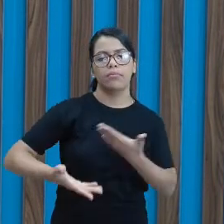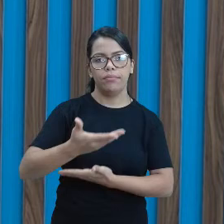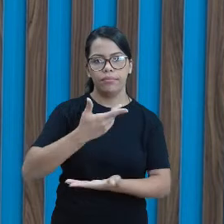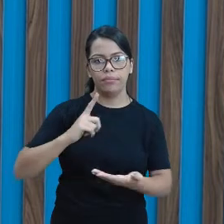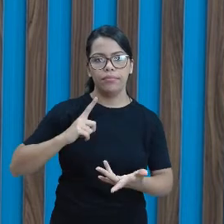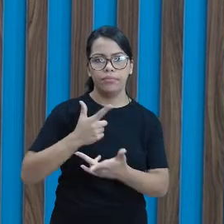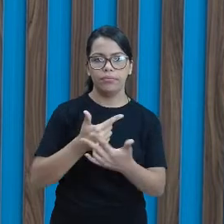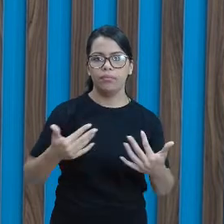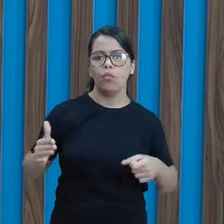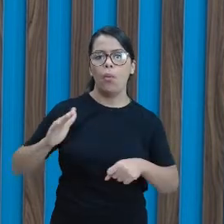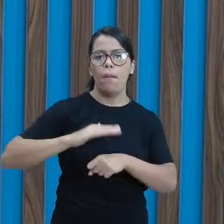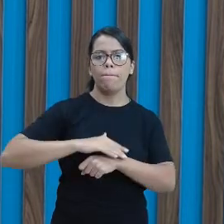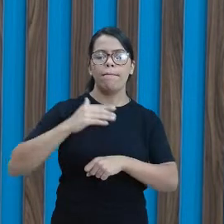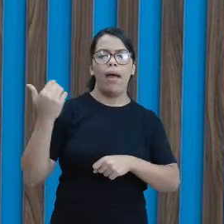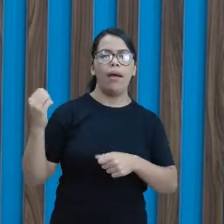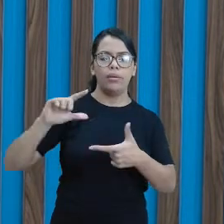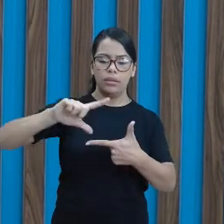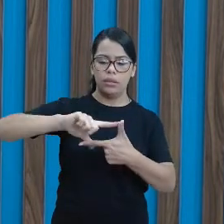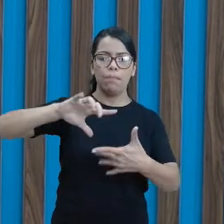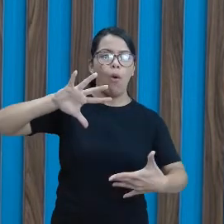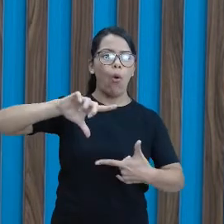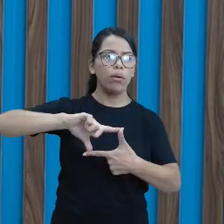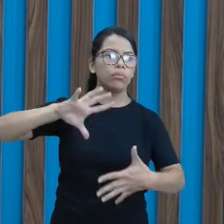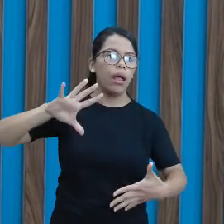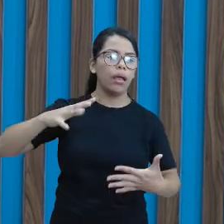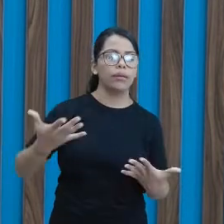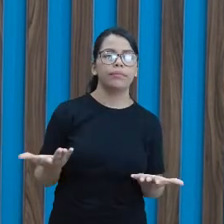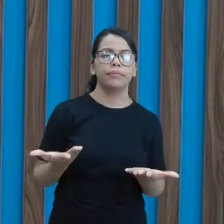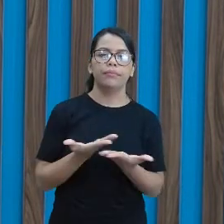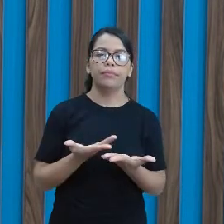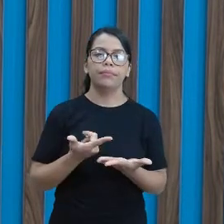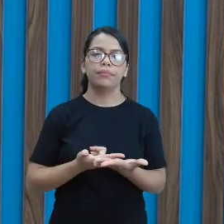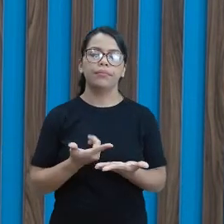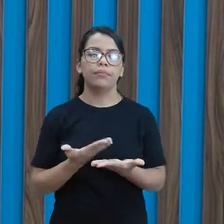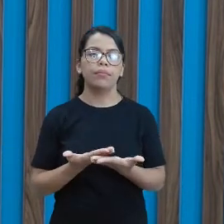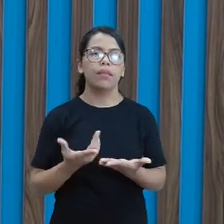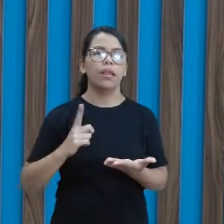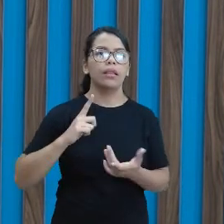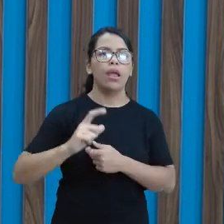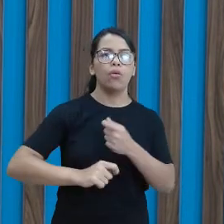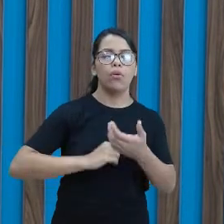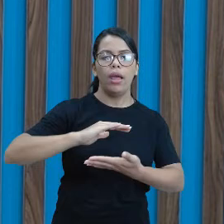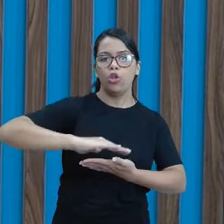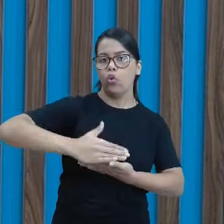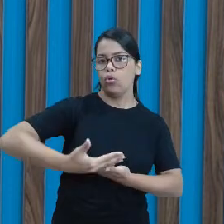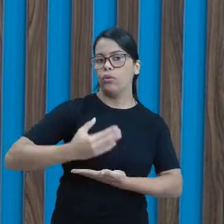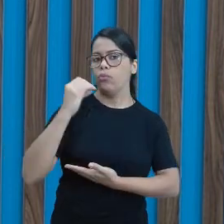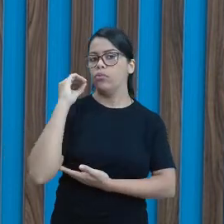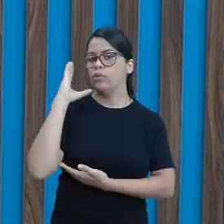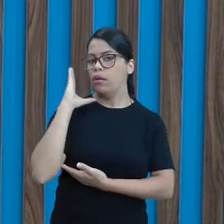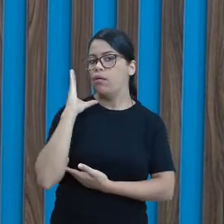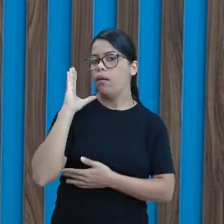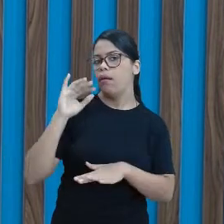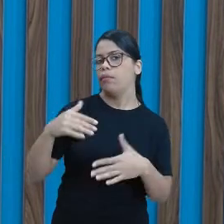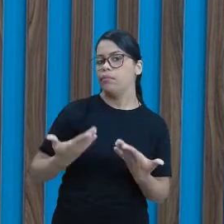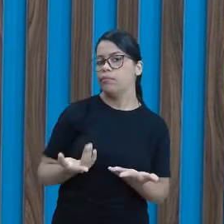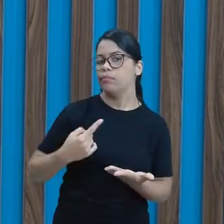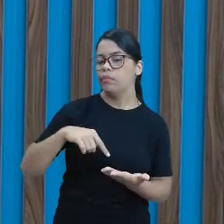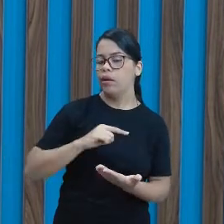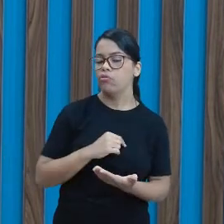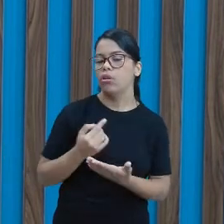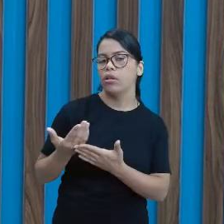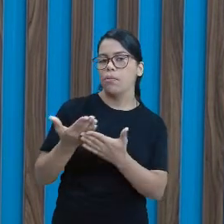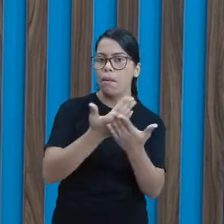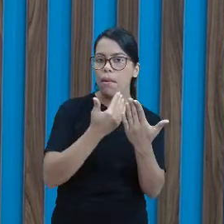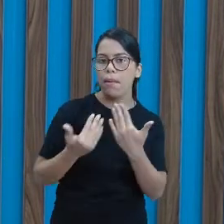mais moderna. Com o quê? Notebook, celular, a gente conversando aqui, um avanço de